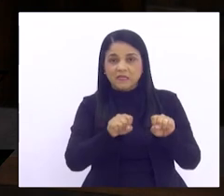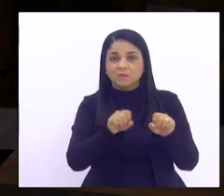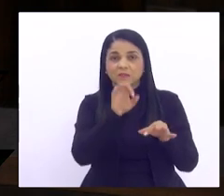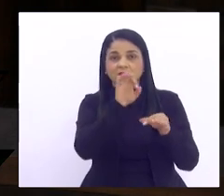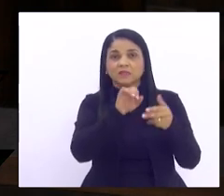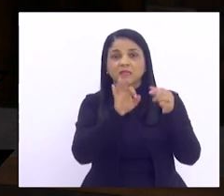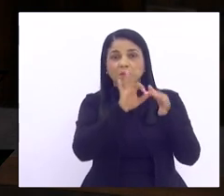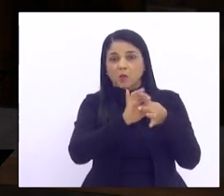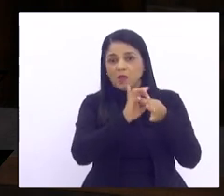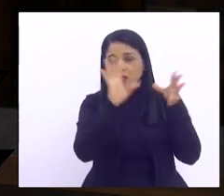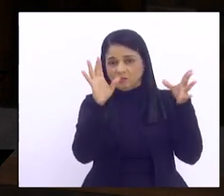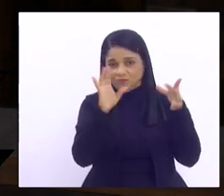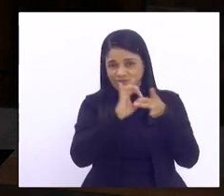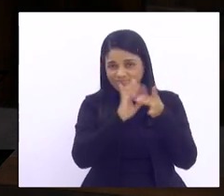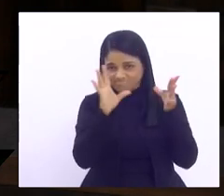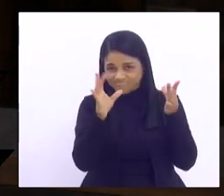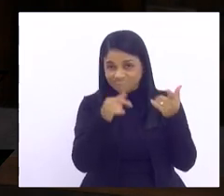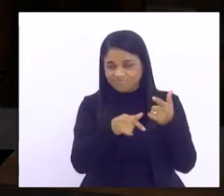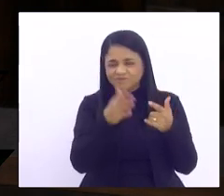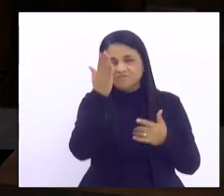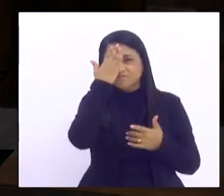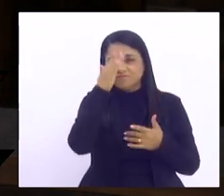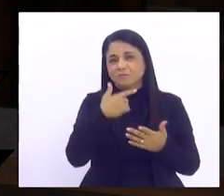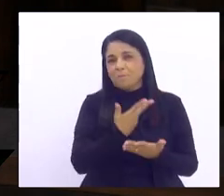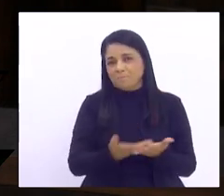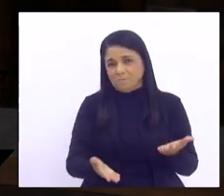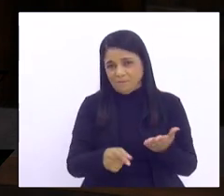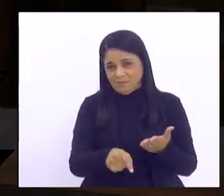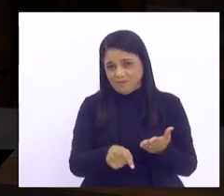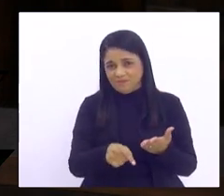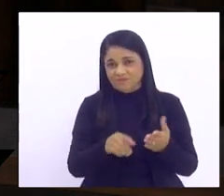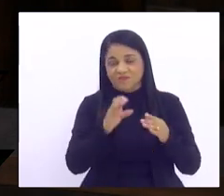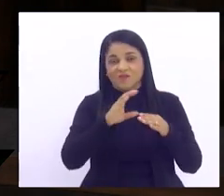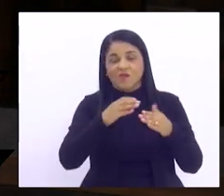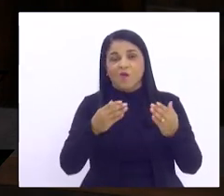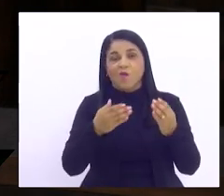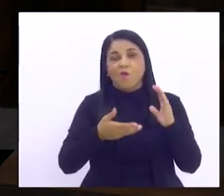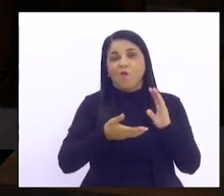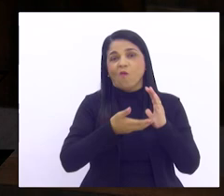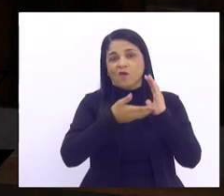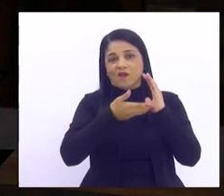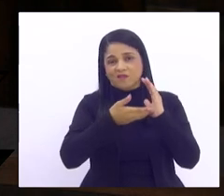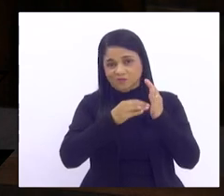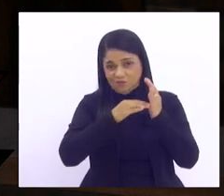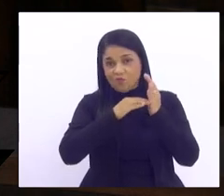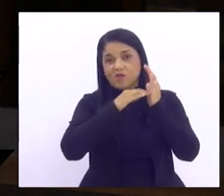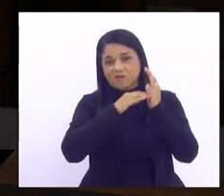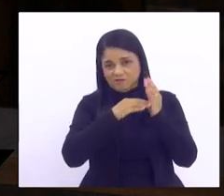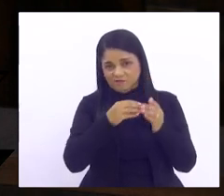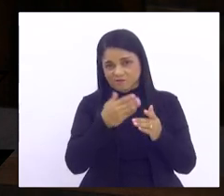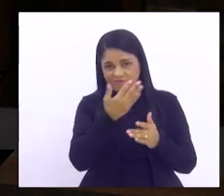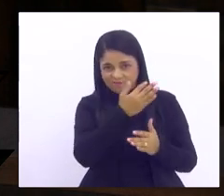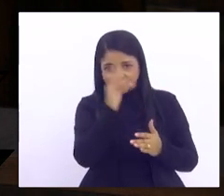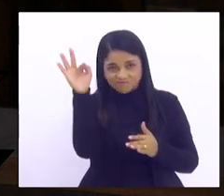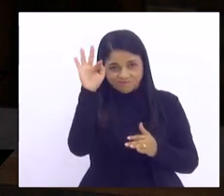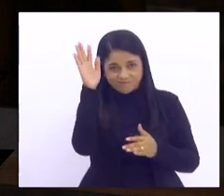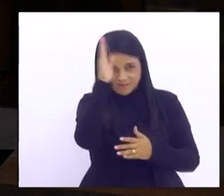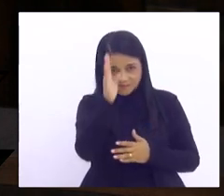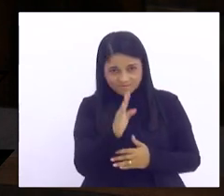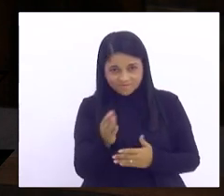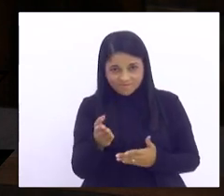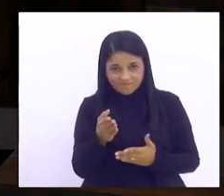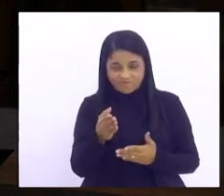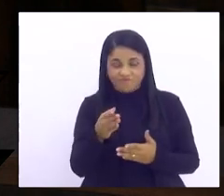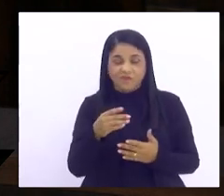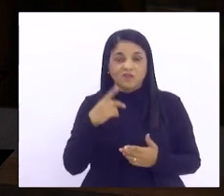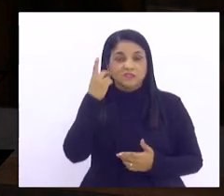Congresso Nacional. É um vilipêndio ao Congresso Nacional essa DPF, um menoscabo aos congressistas,